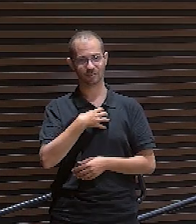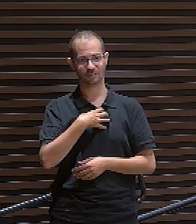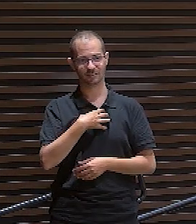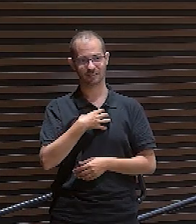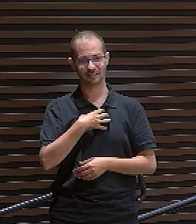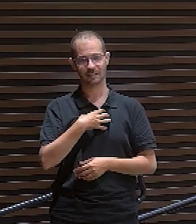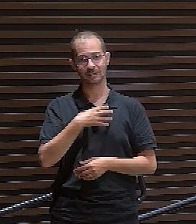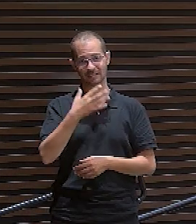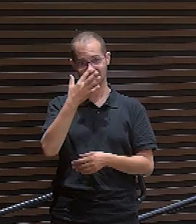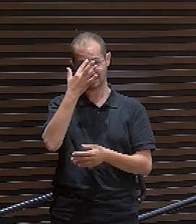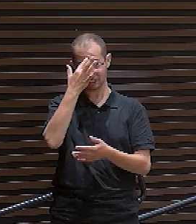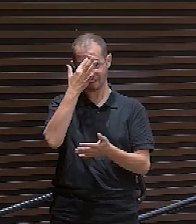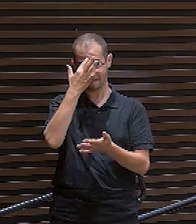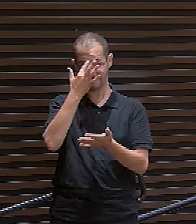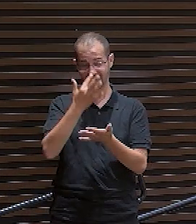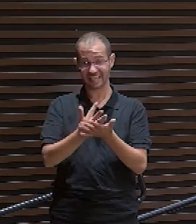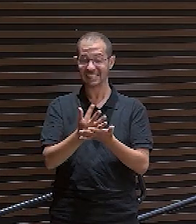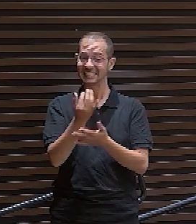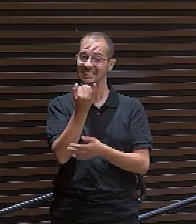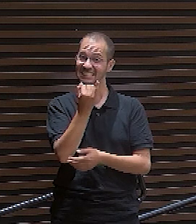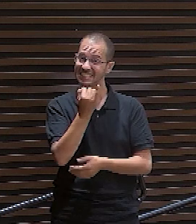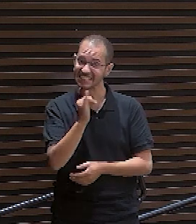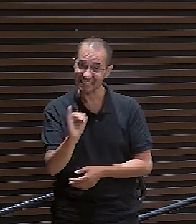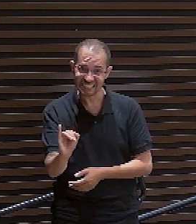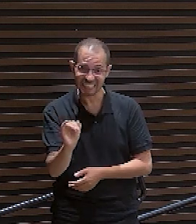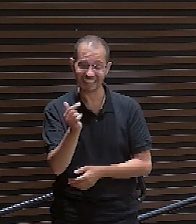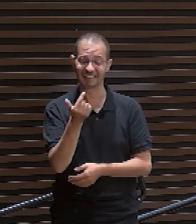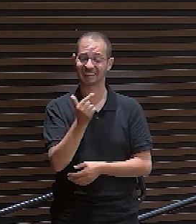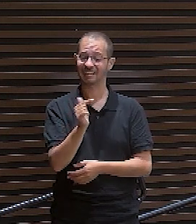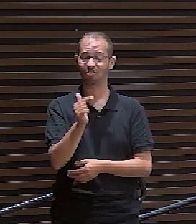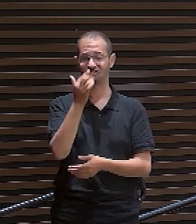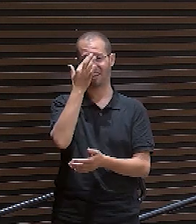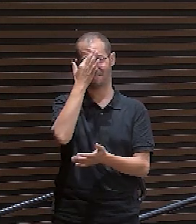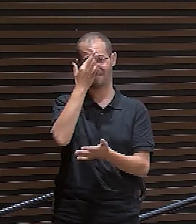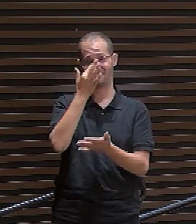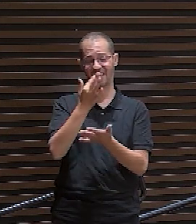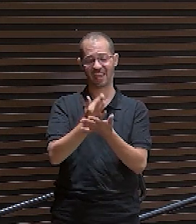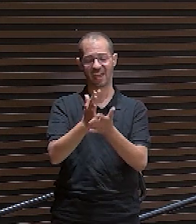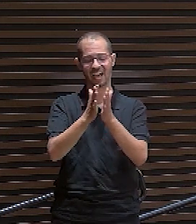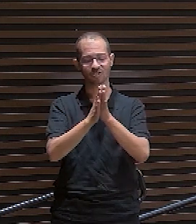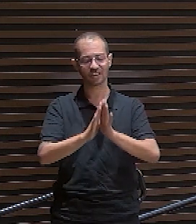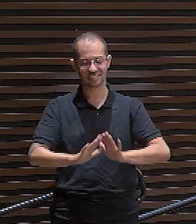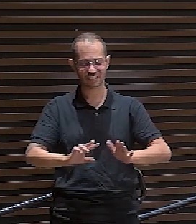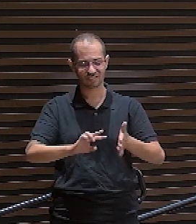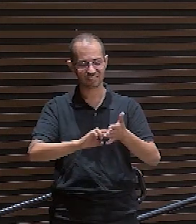fé. Sem fé, a adoração é apenas um ato vazio.